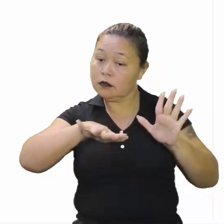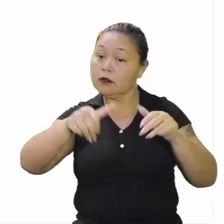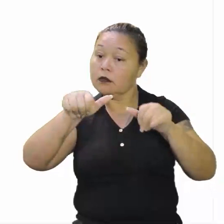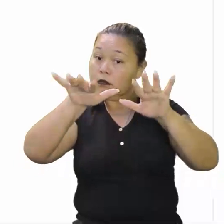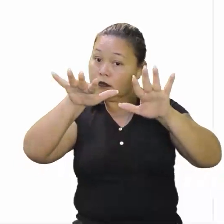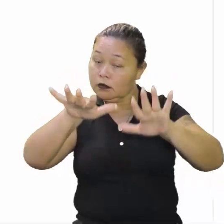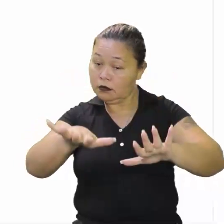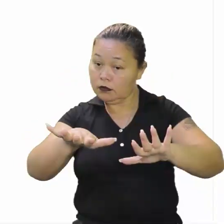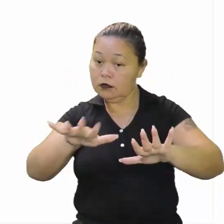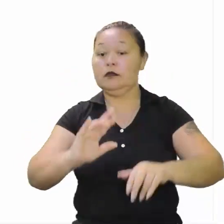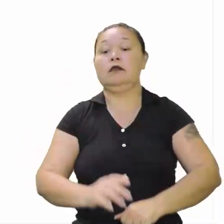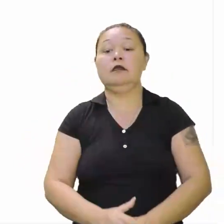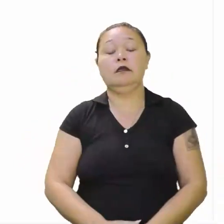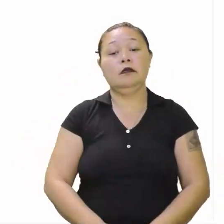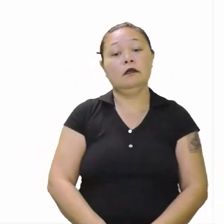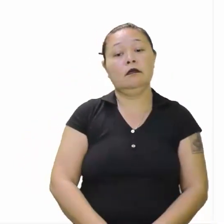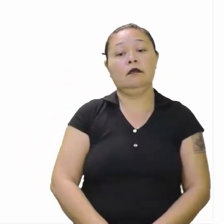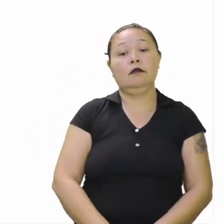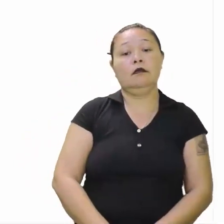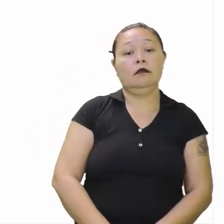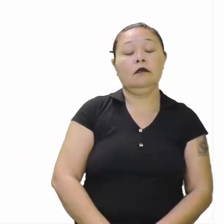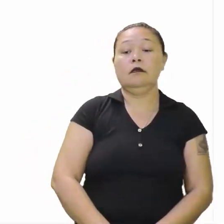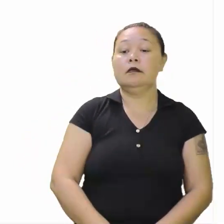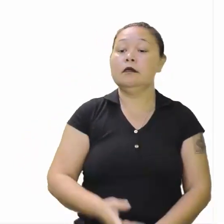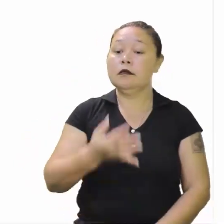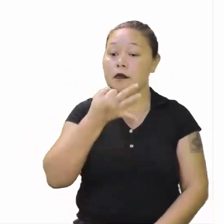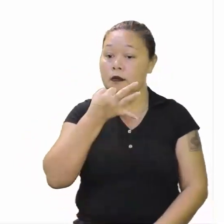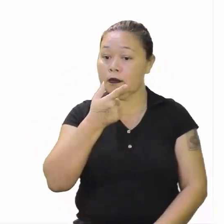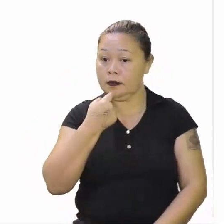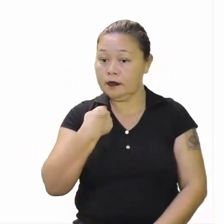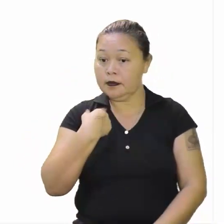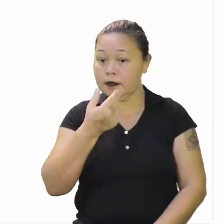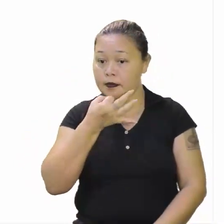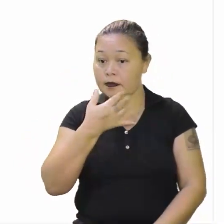é ocupado por ela. Um comentário, meu caro aluno.